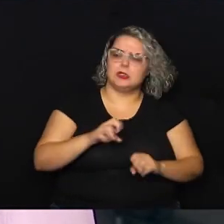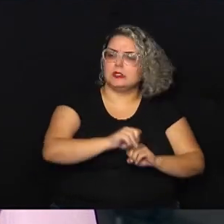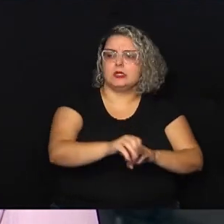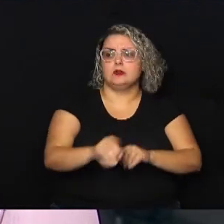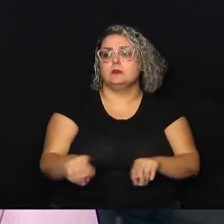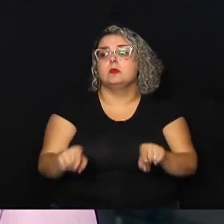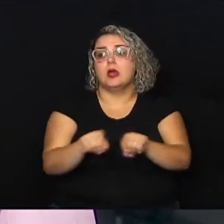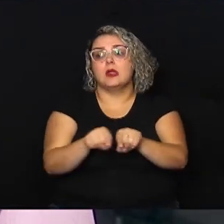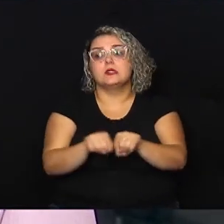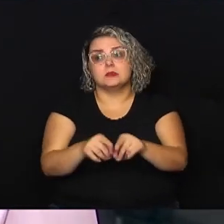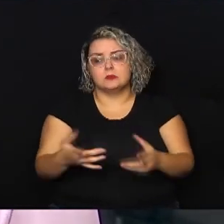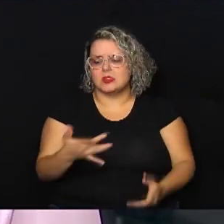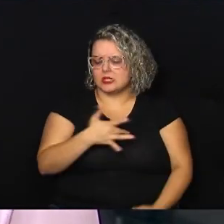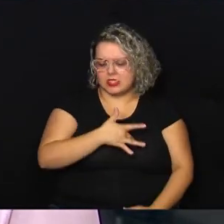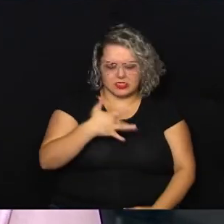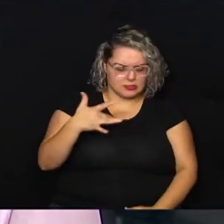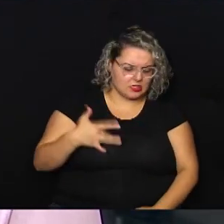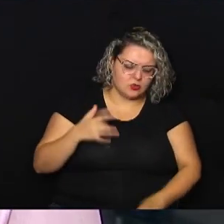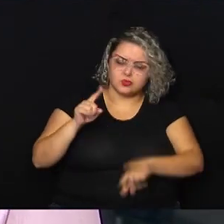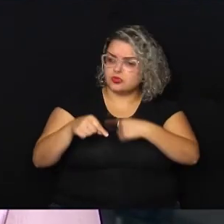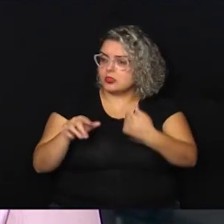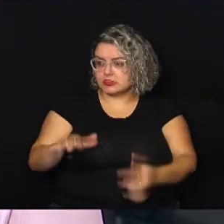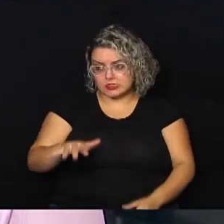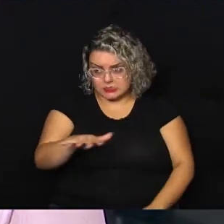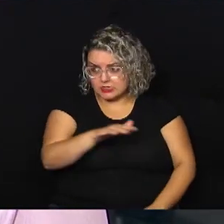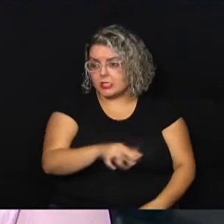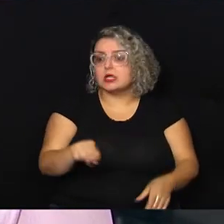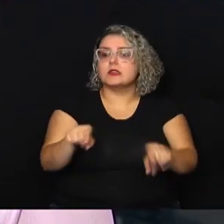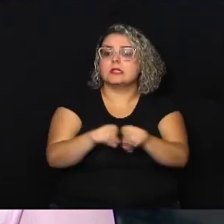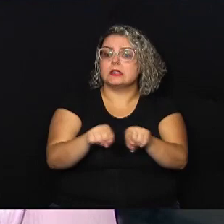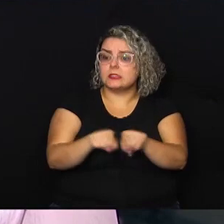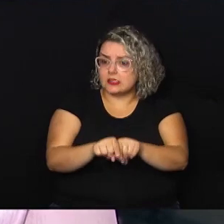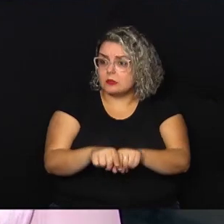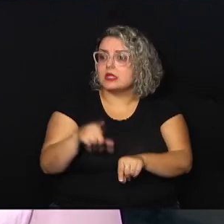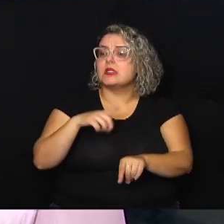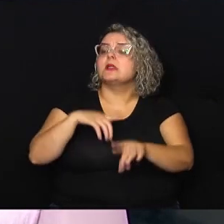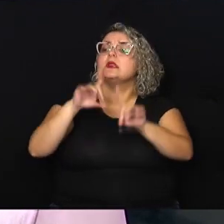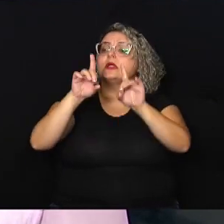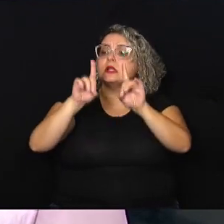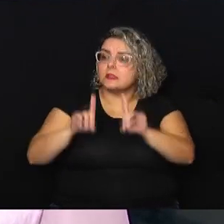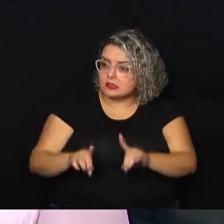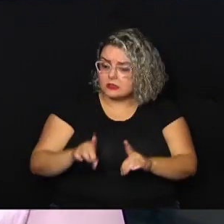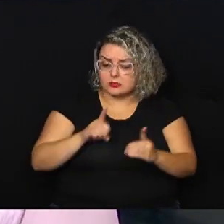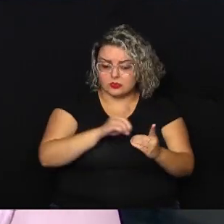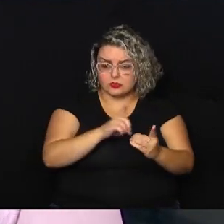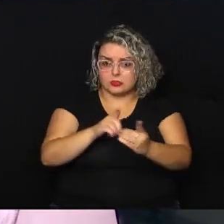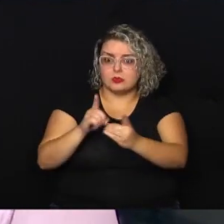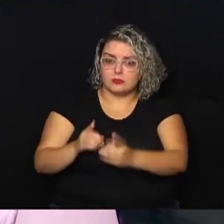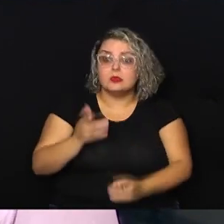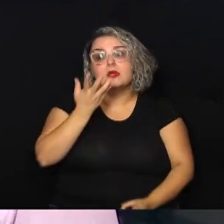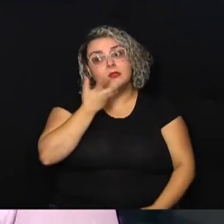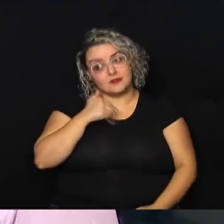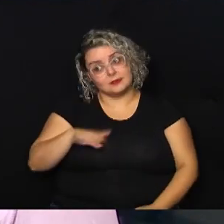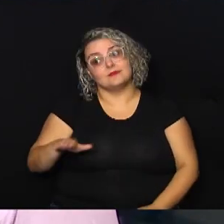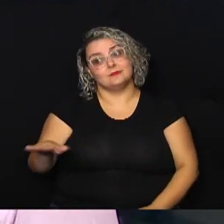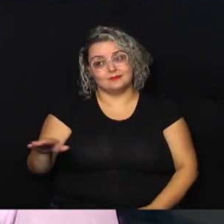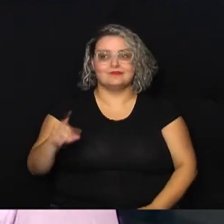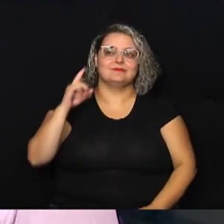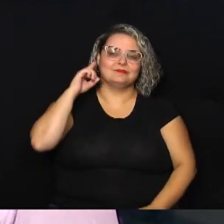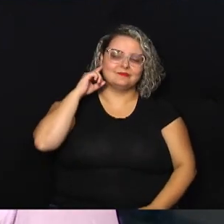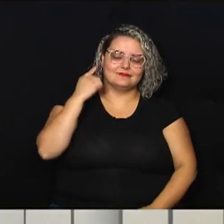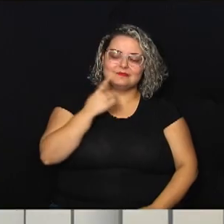também na saúde, em outras áreas que também têm deficiência no atendimento para crianças com deficiência.